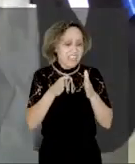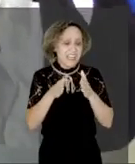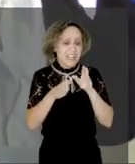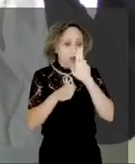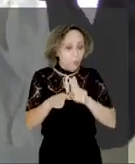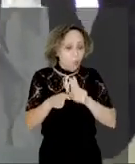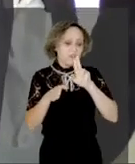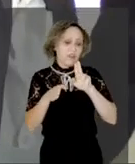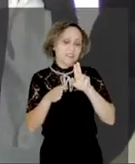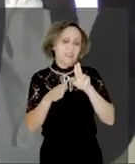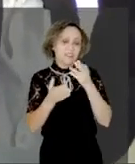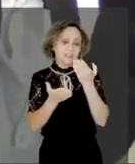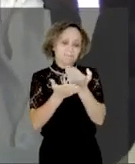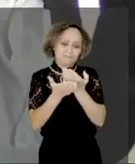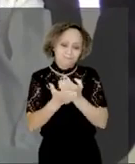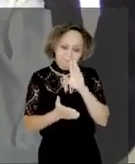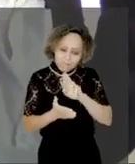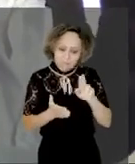Democracia é ter acesso à cultura.